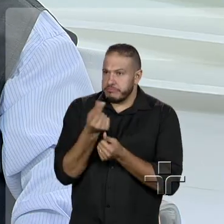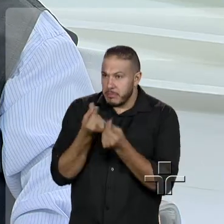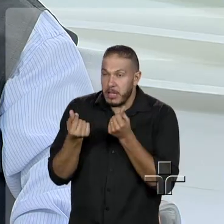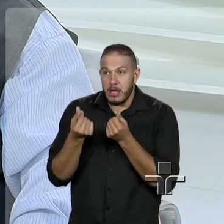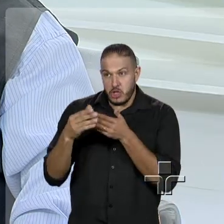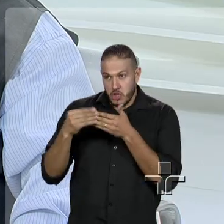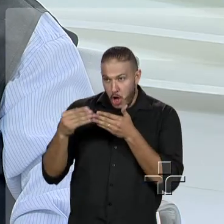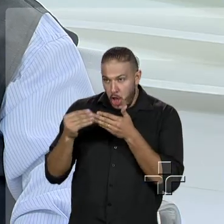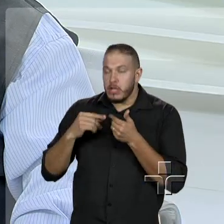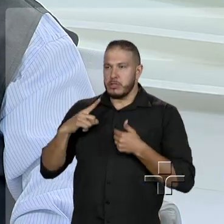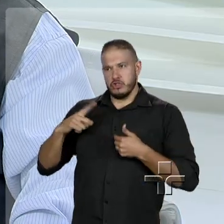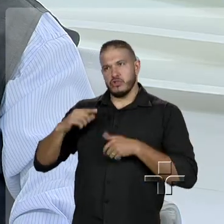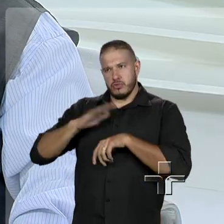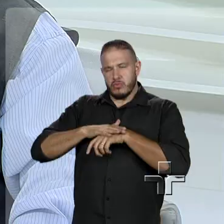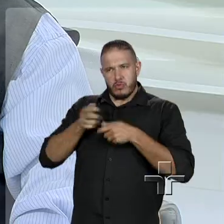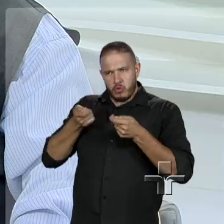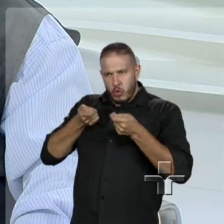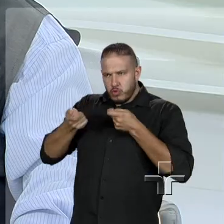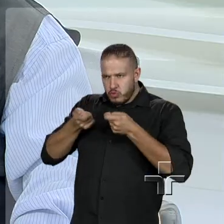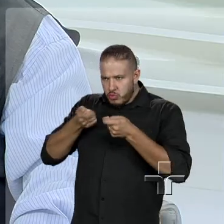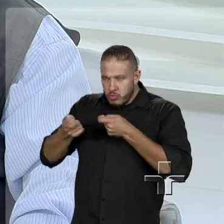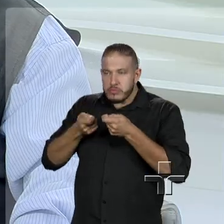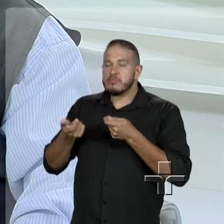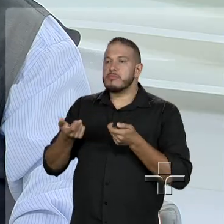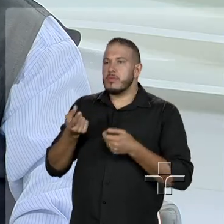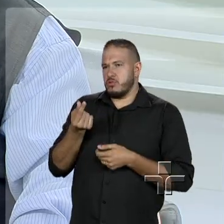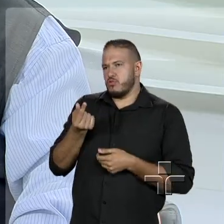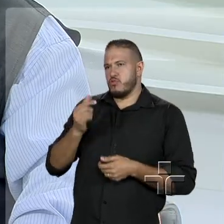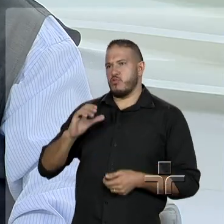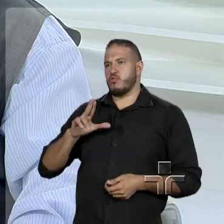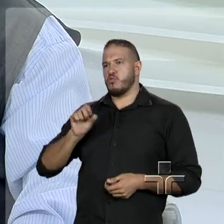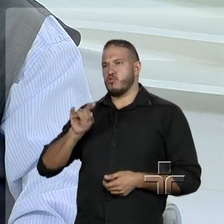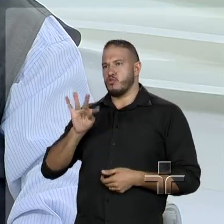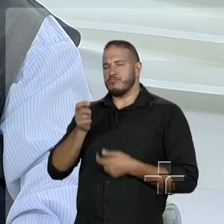um controle de custo, que era a SEST.